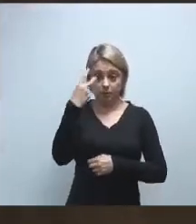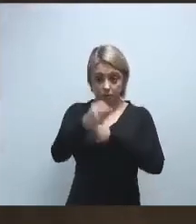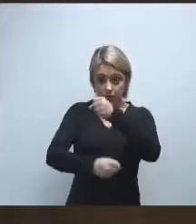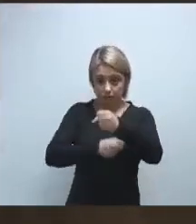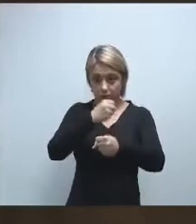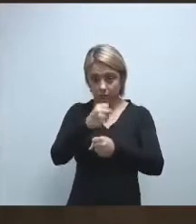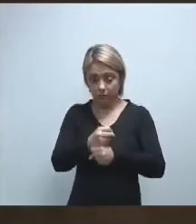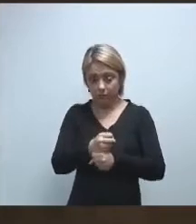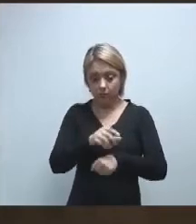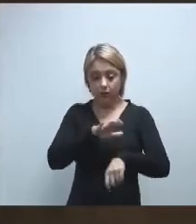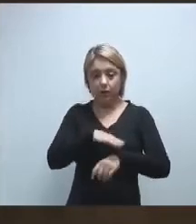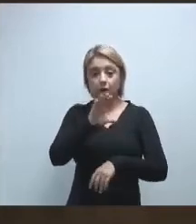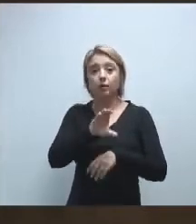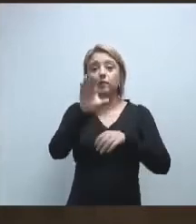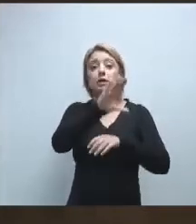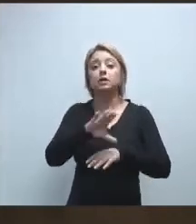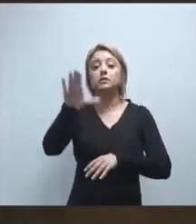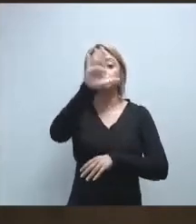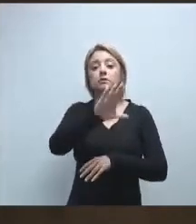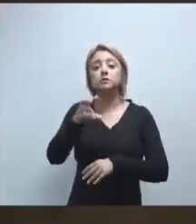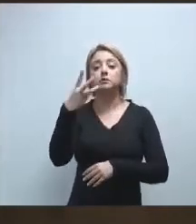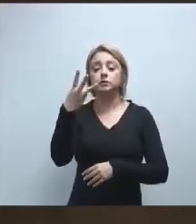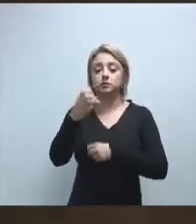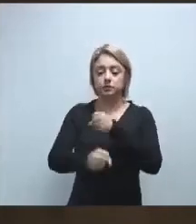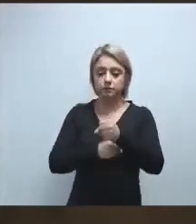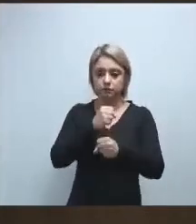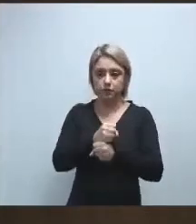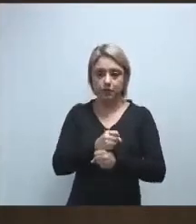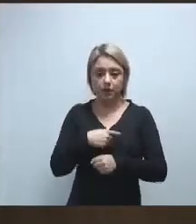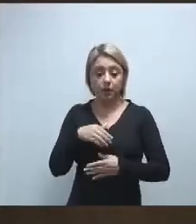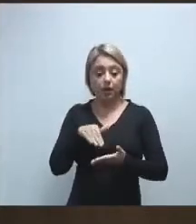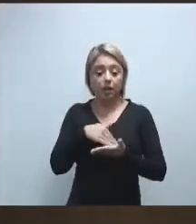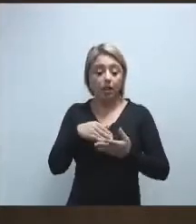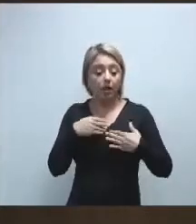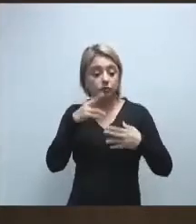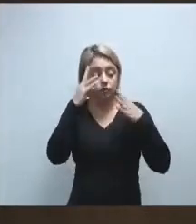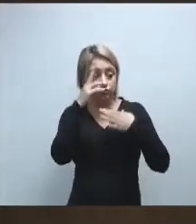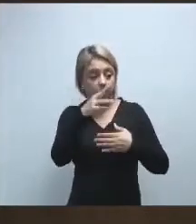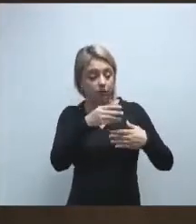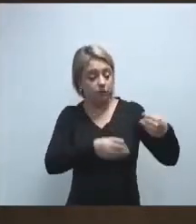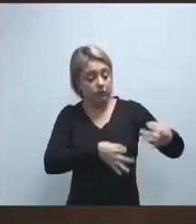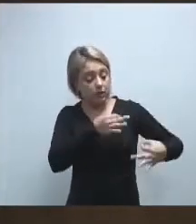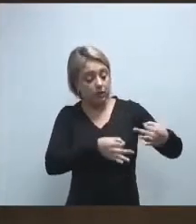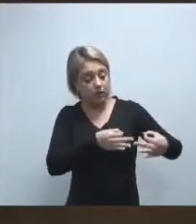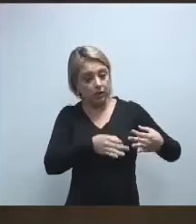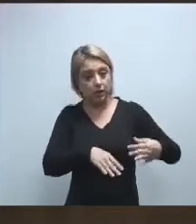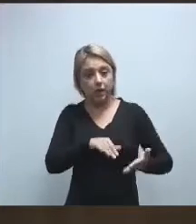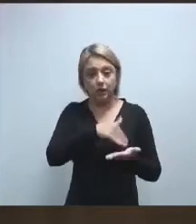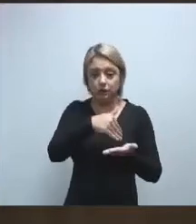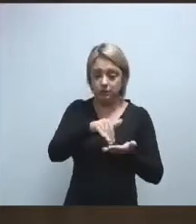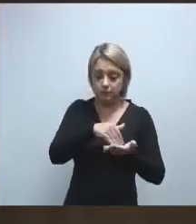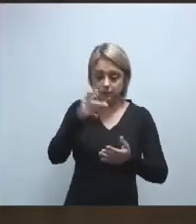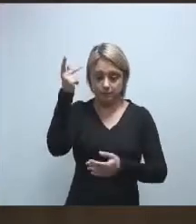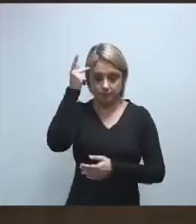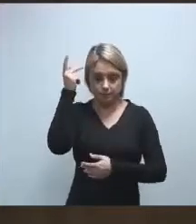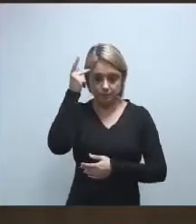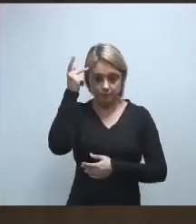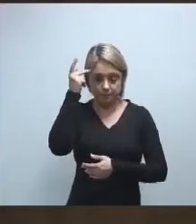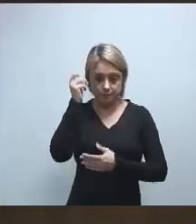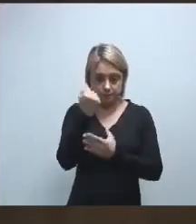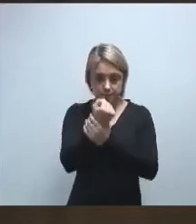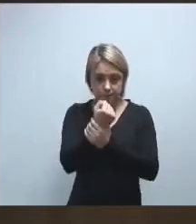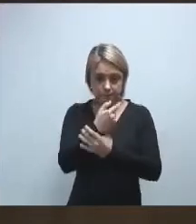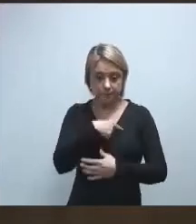à confederação nacional do ministério público por três desempenhou a função de secretário de segurança pública do estado de são paulo foi eleito governador